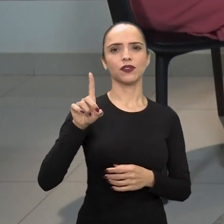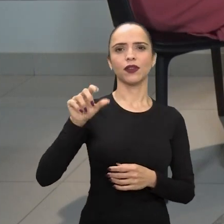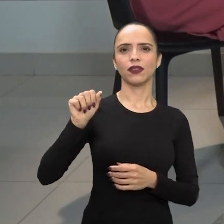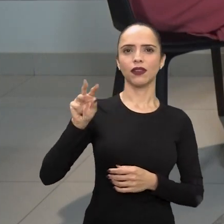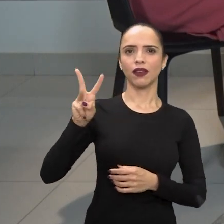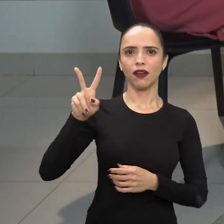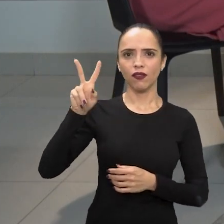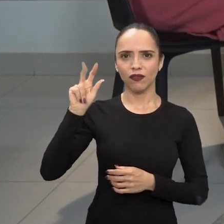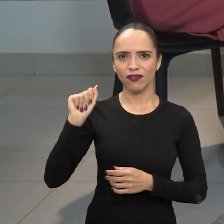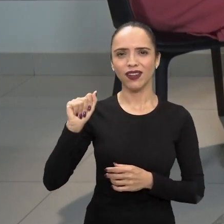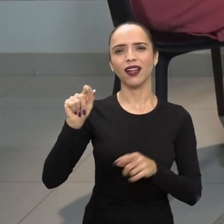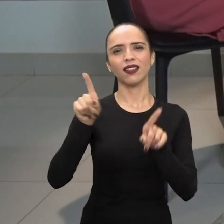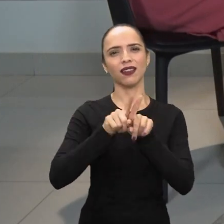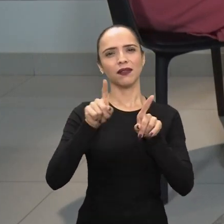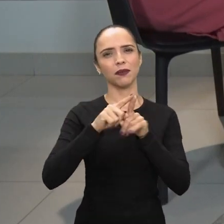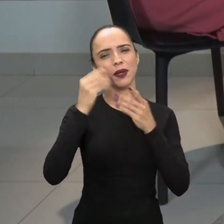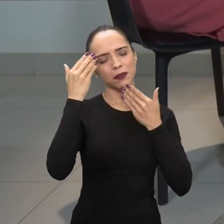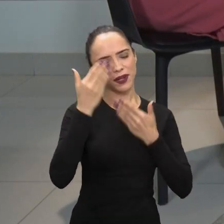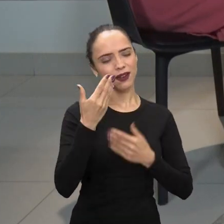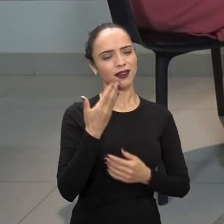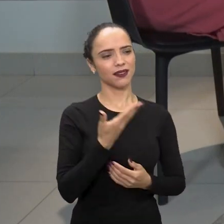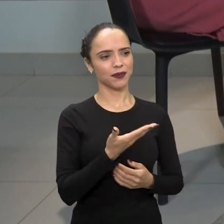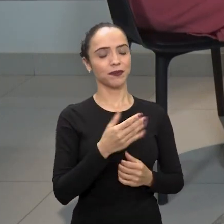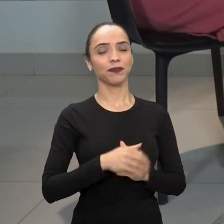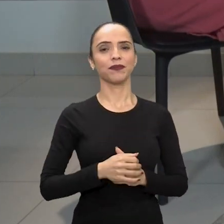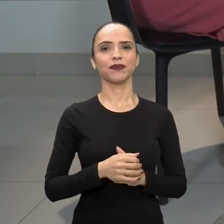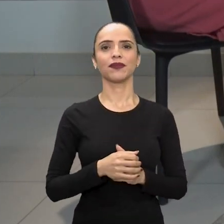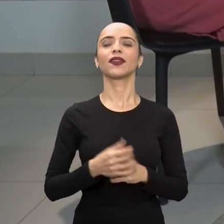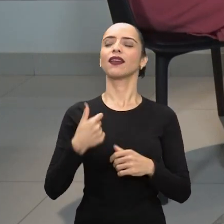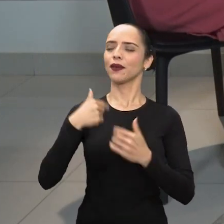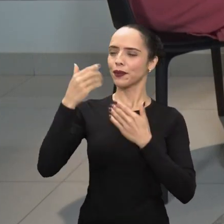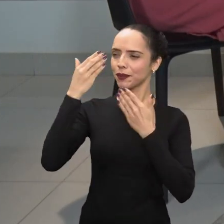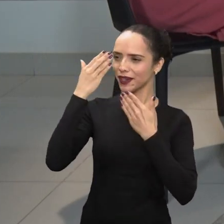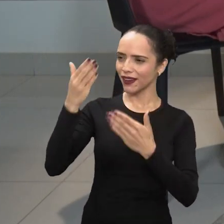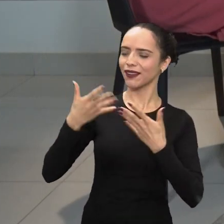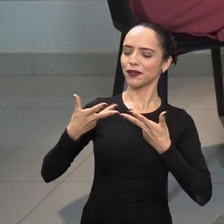aqui com a gente muito bom contar com as suas contribuições